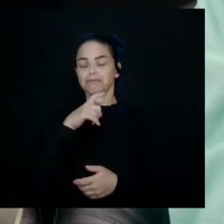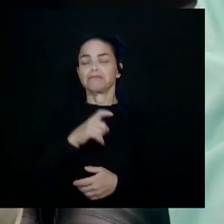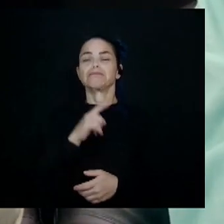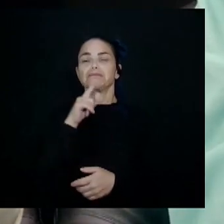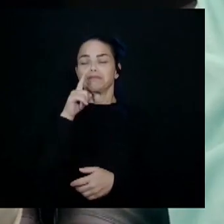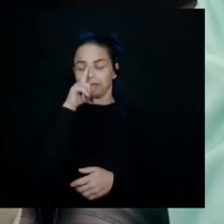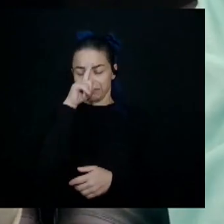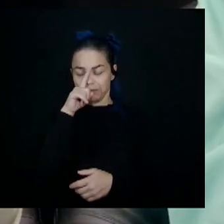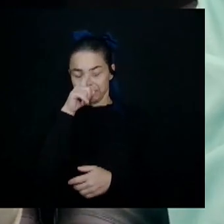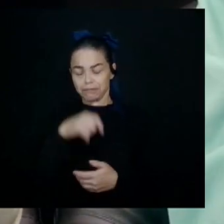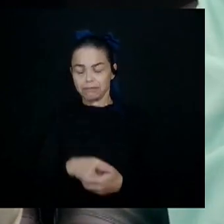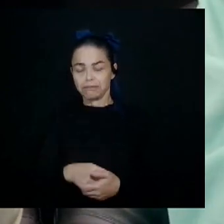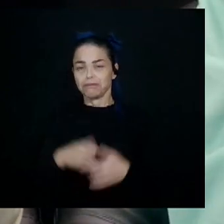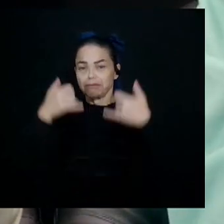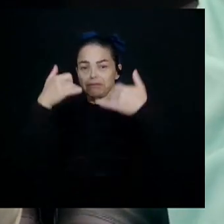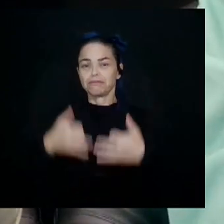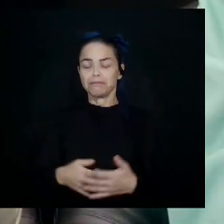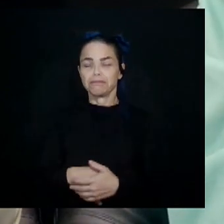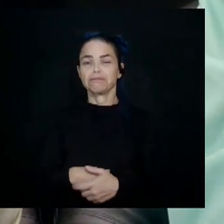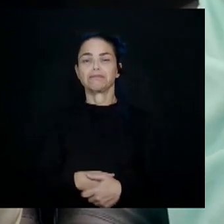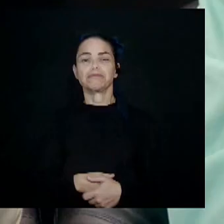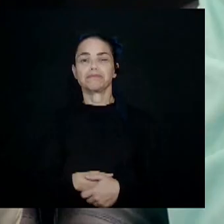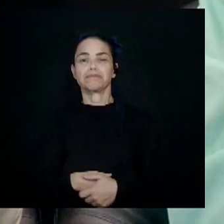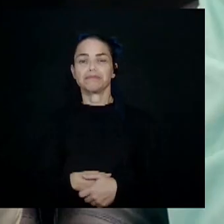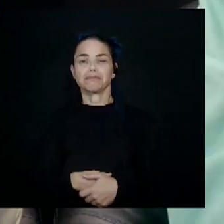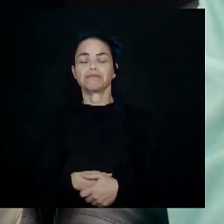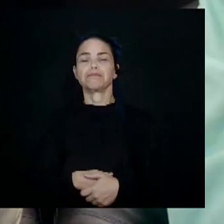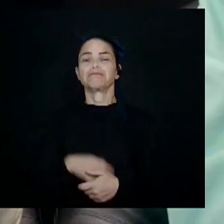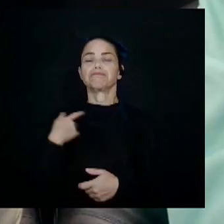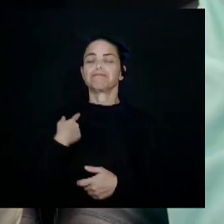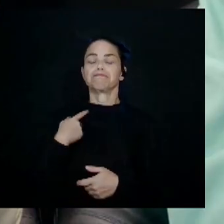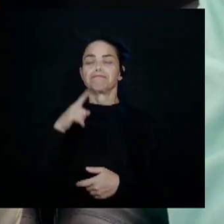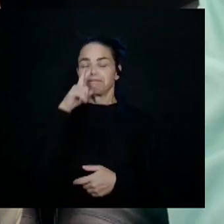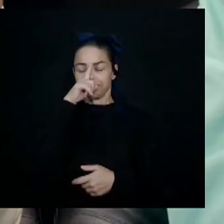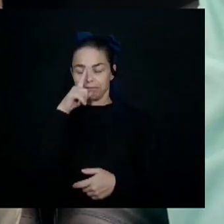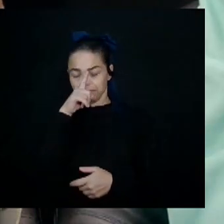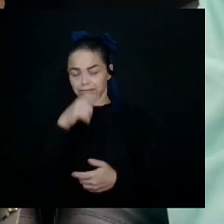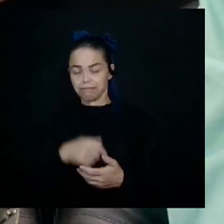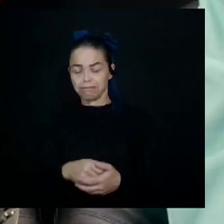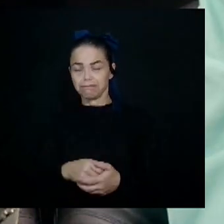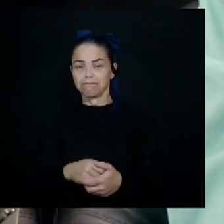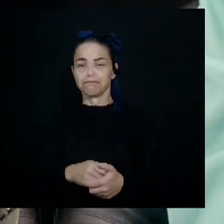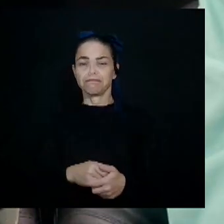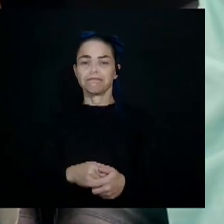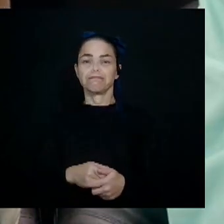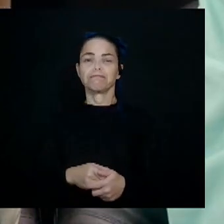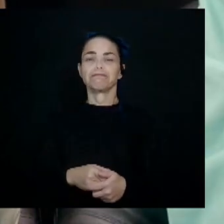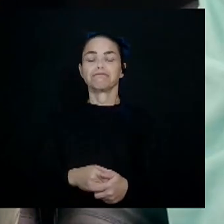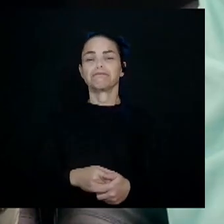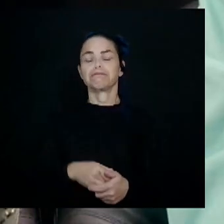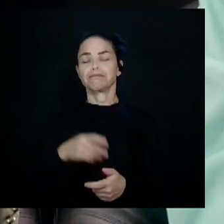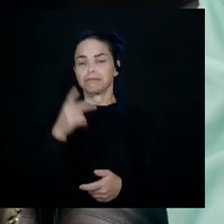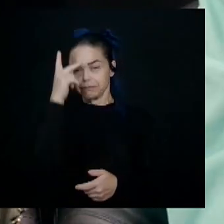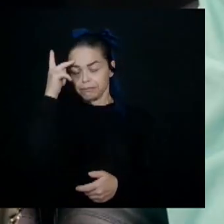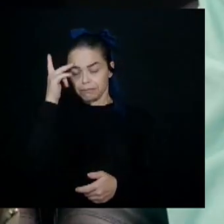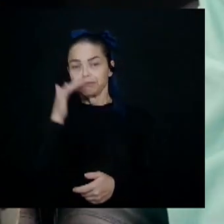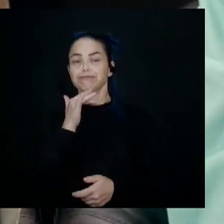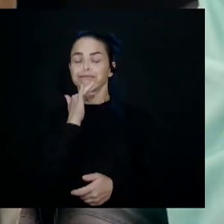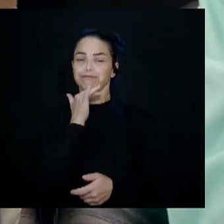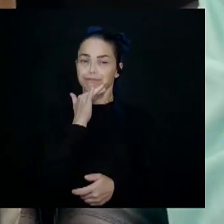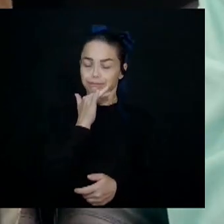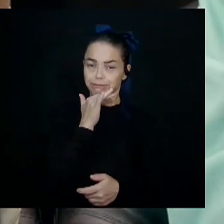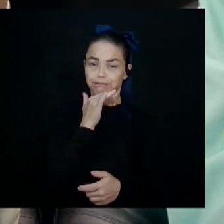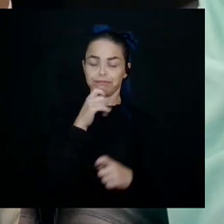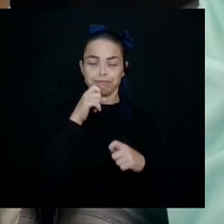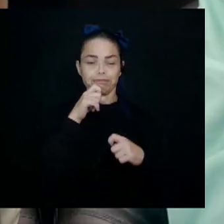já falamos, existem riscos de pessoas mal intencionadas, de violência